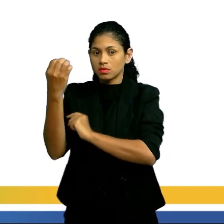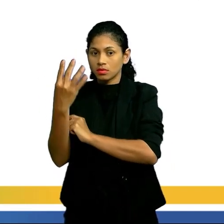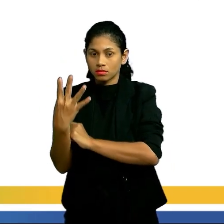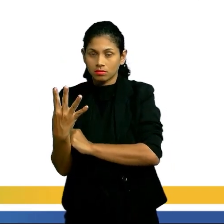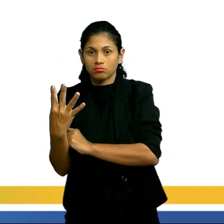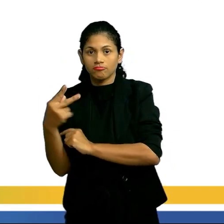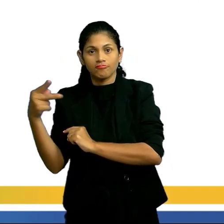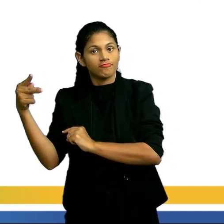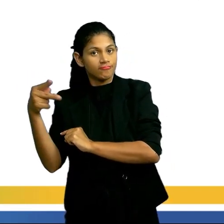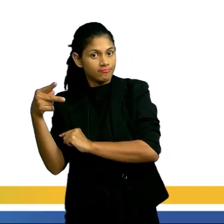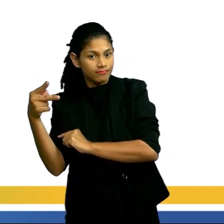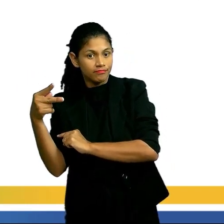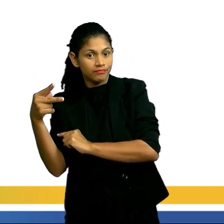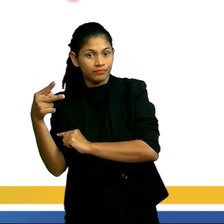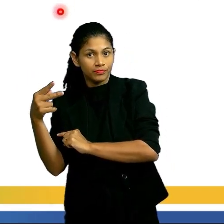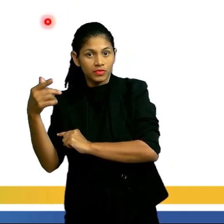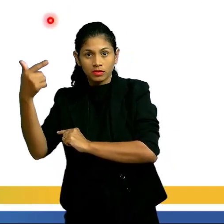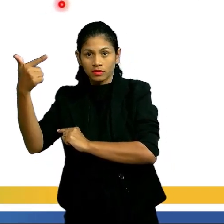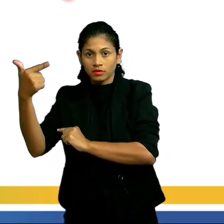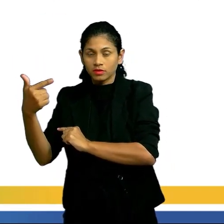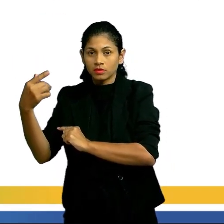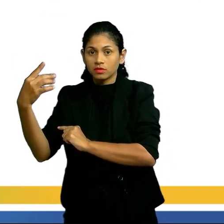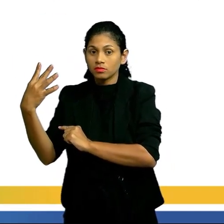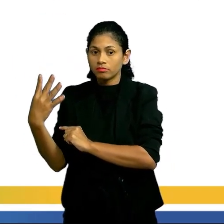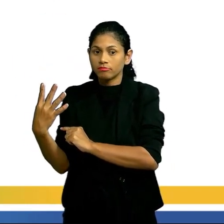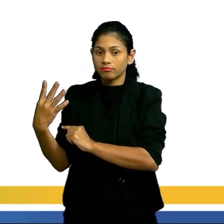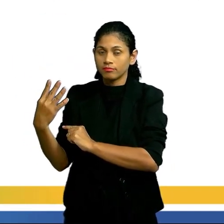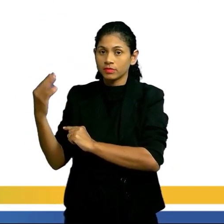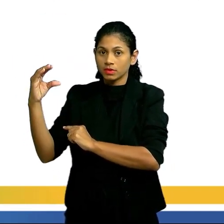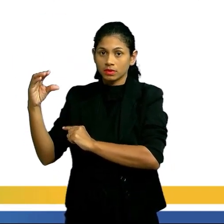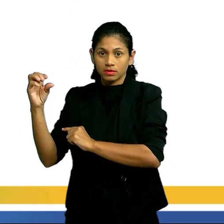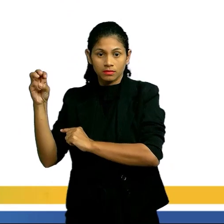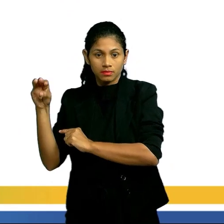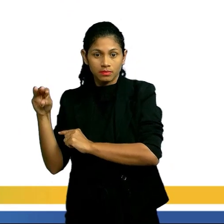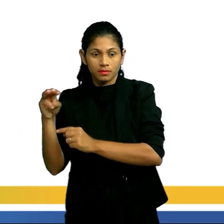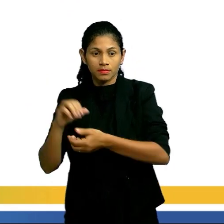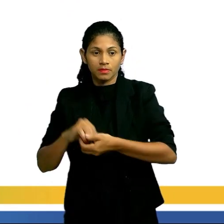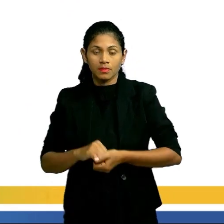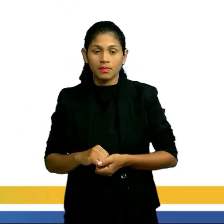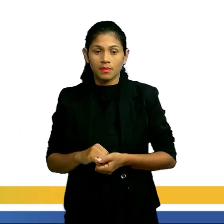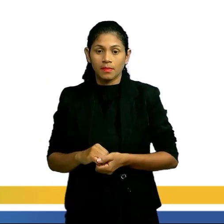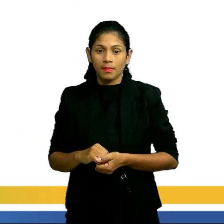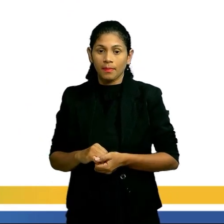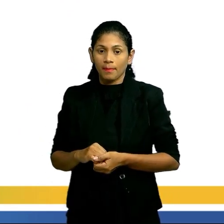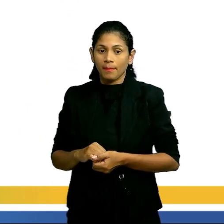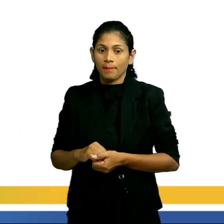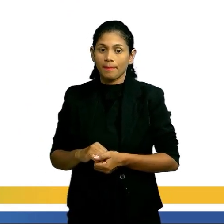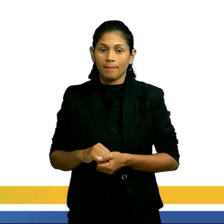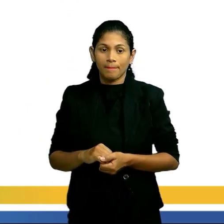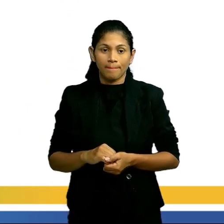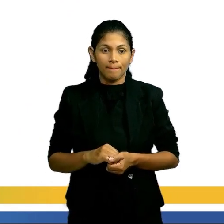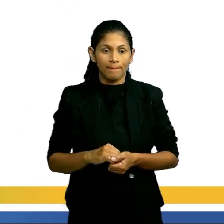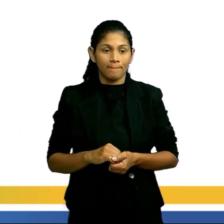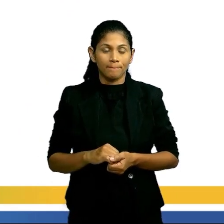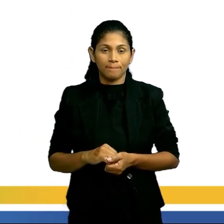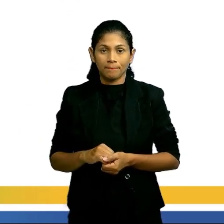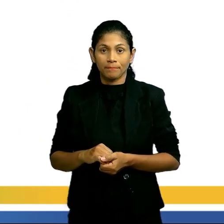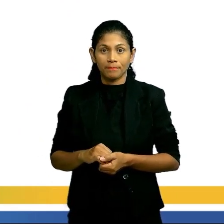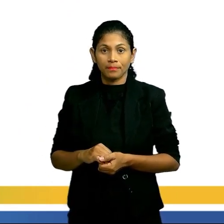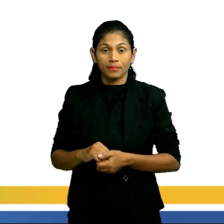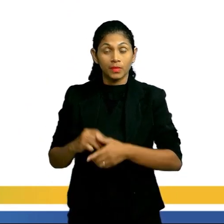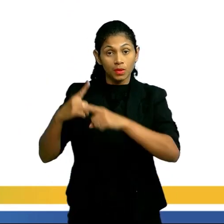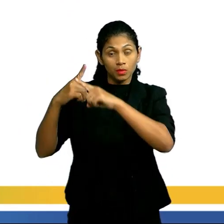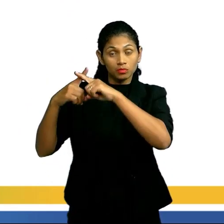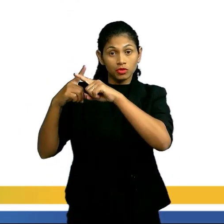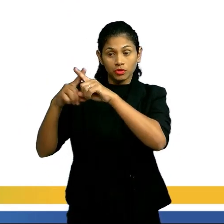ó. 4 vezes 6, que vai ser igual a 24. Bom, e vamos multiplicar